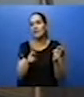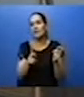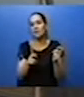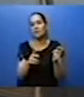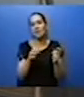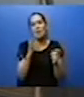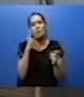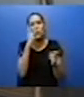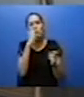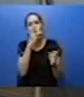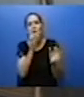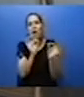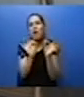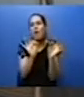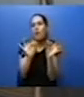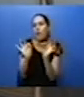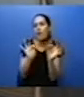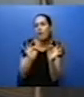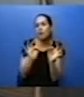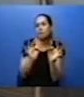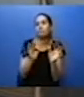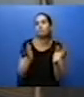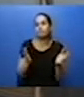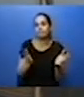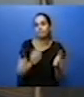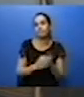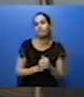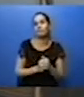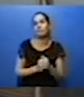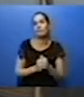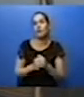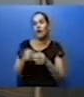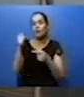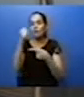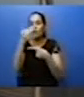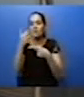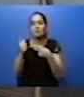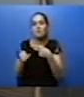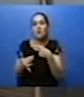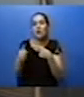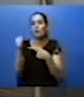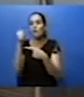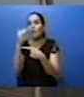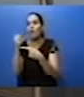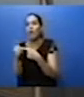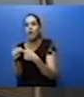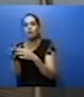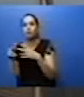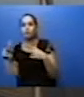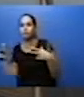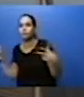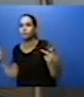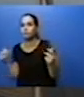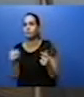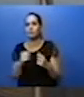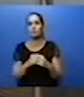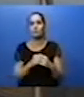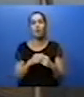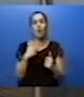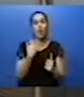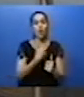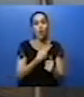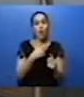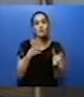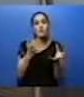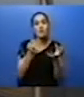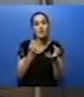uma coisa bonitinha ok vai dar fração com fração fração de fração e a gente cama para